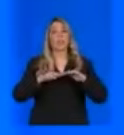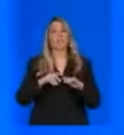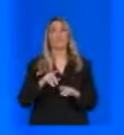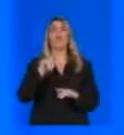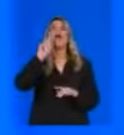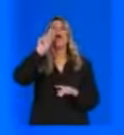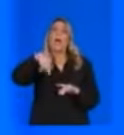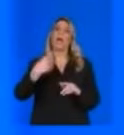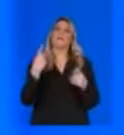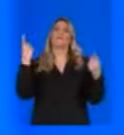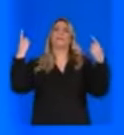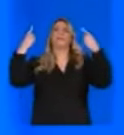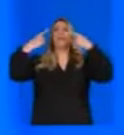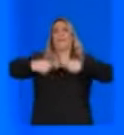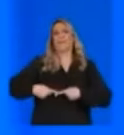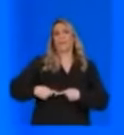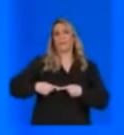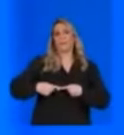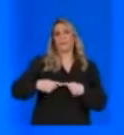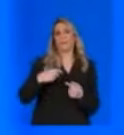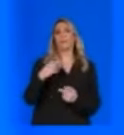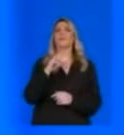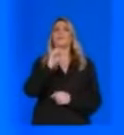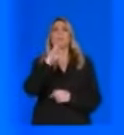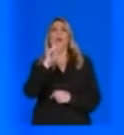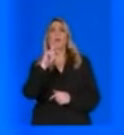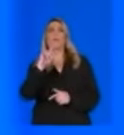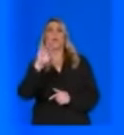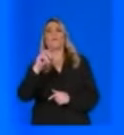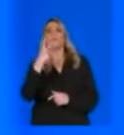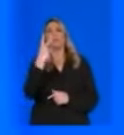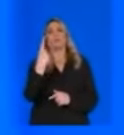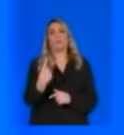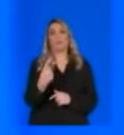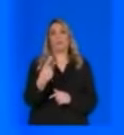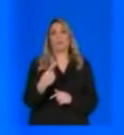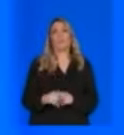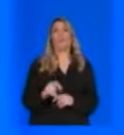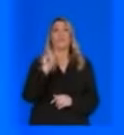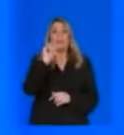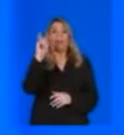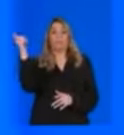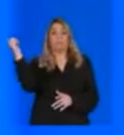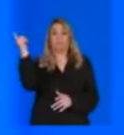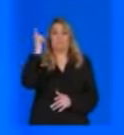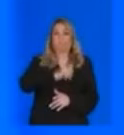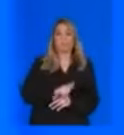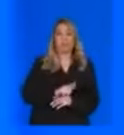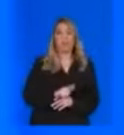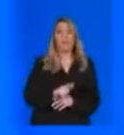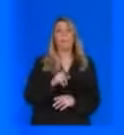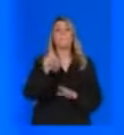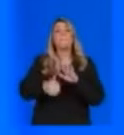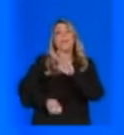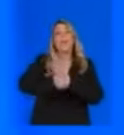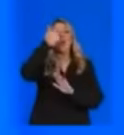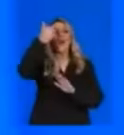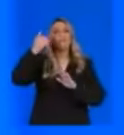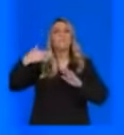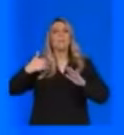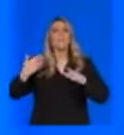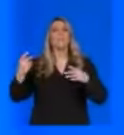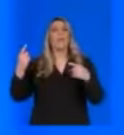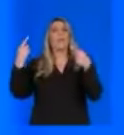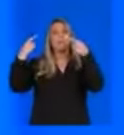grande desafio do Século XXI as cidades que serão vitoriosas no século XX serão aquelas que melhor enfrentarem esse